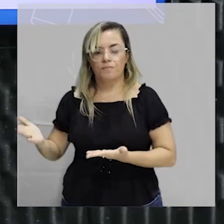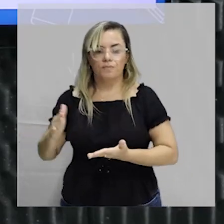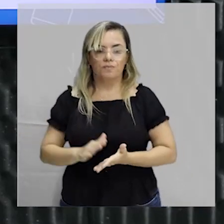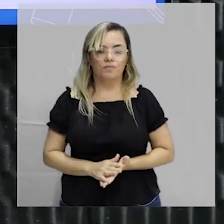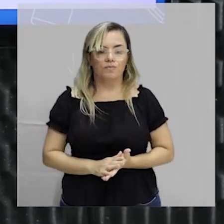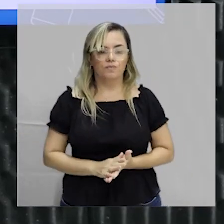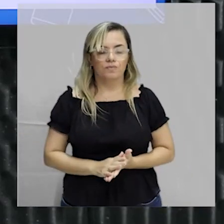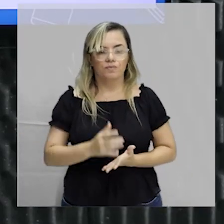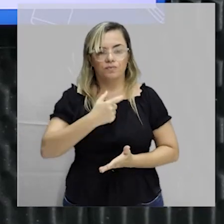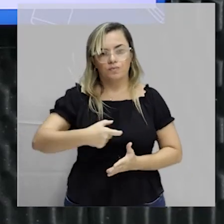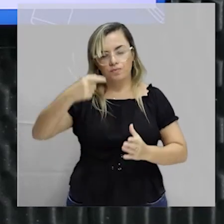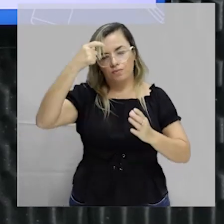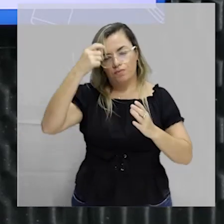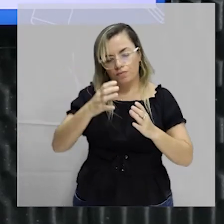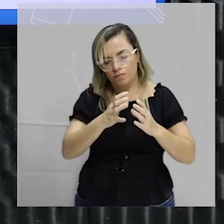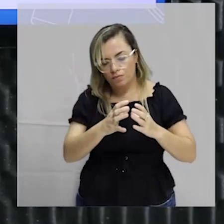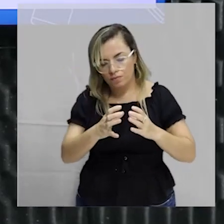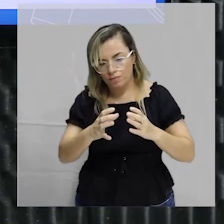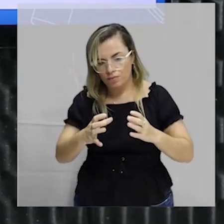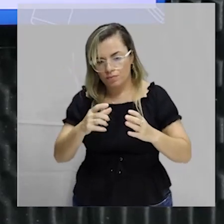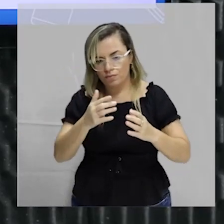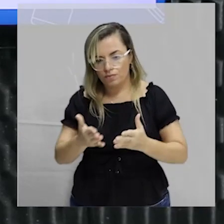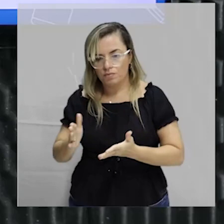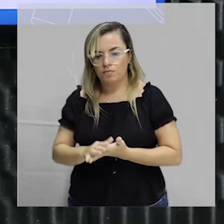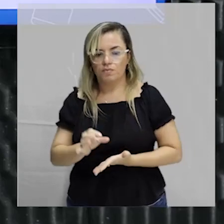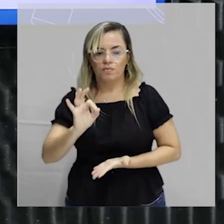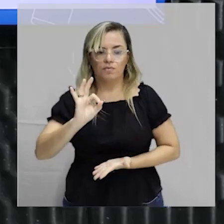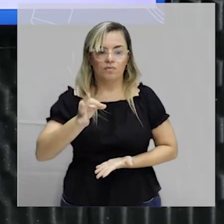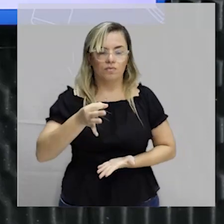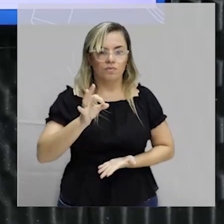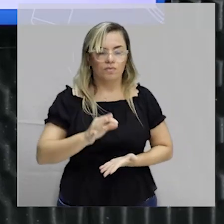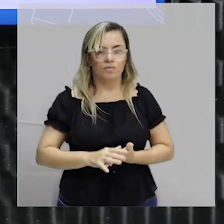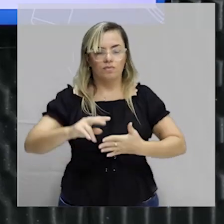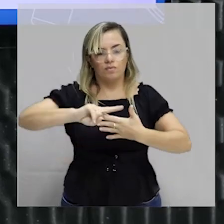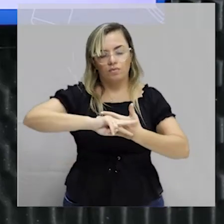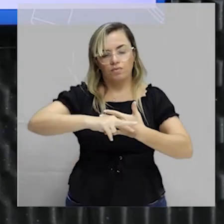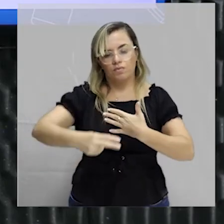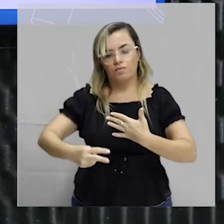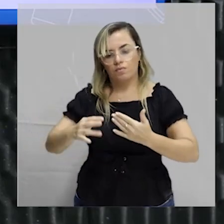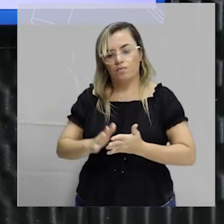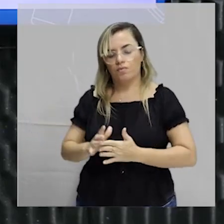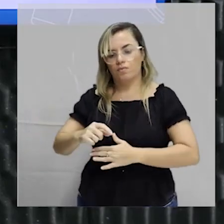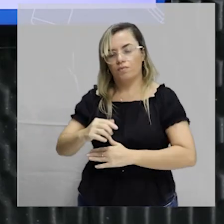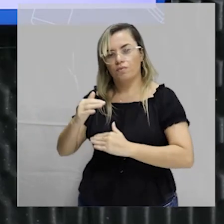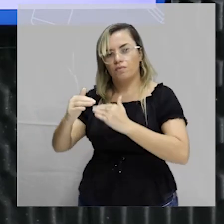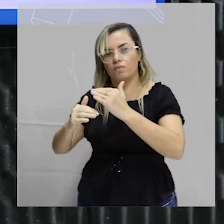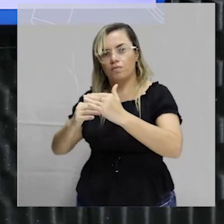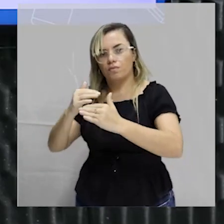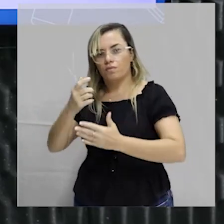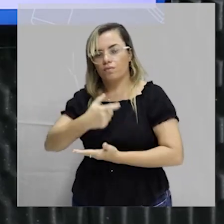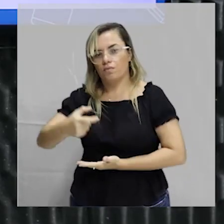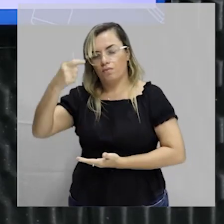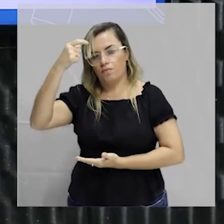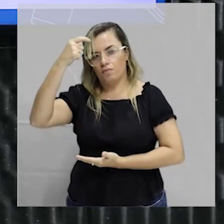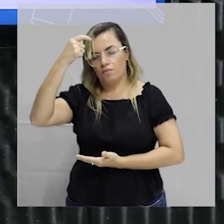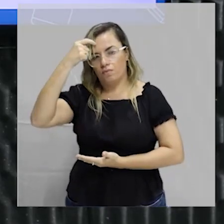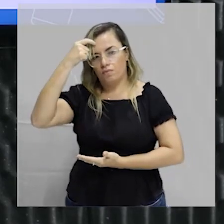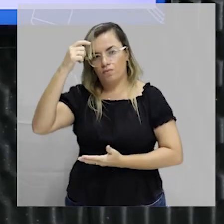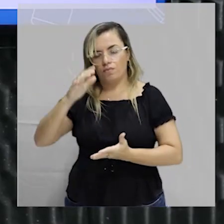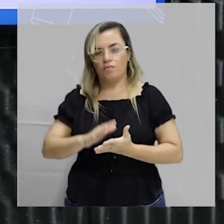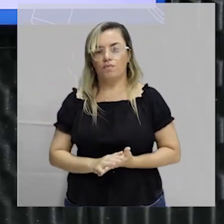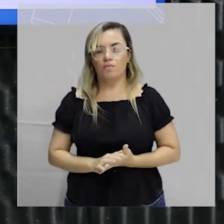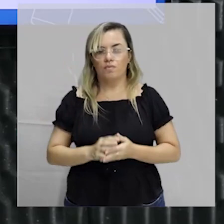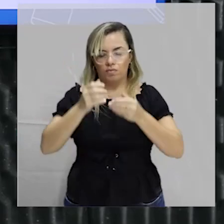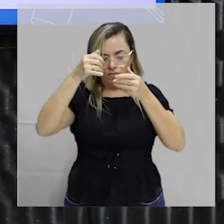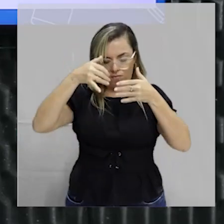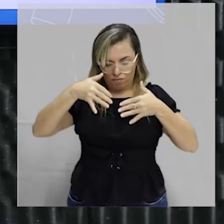Esse aumento da capacidade craniana, com certeza, é resultante do desenvolvimento do encéfalo, sistema nervoso central mais